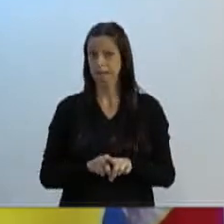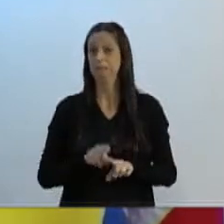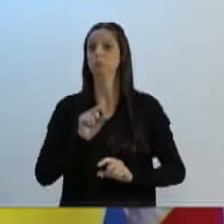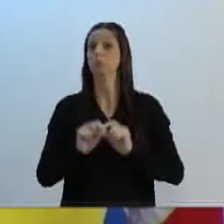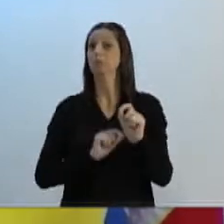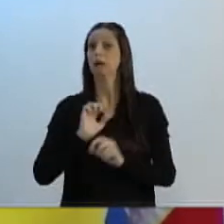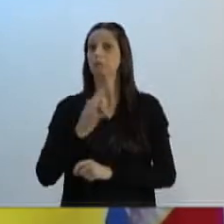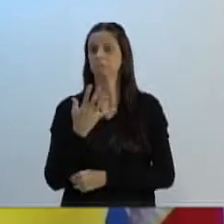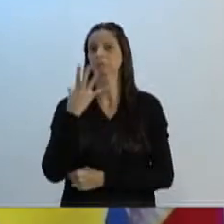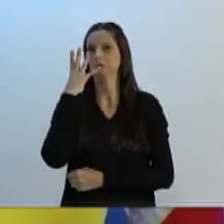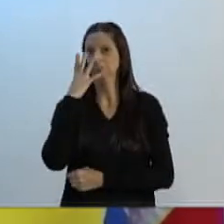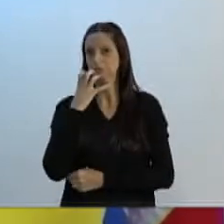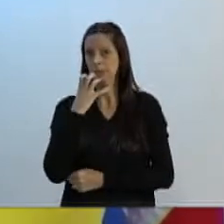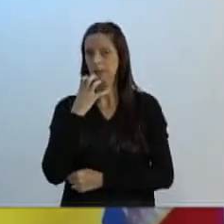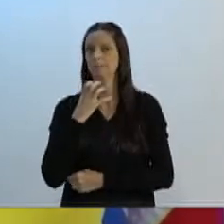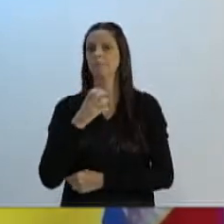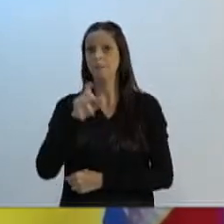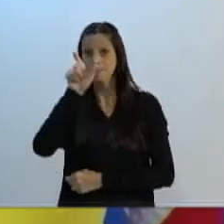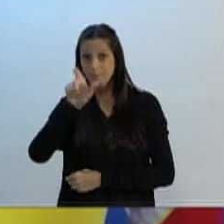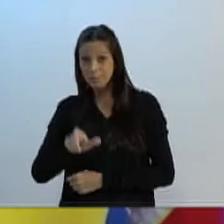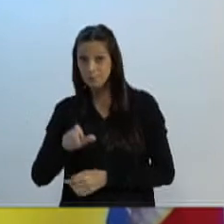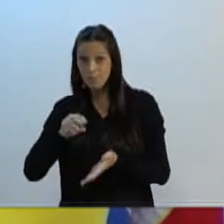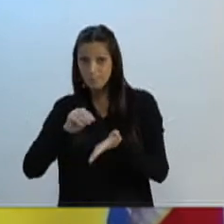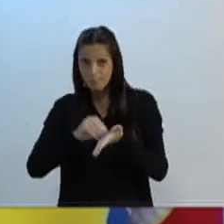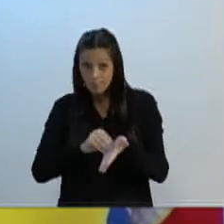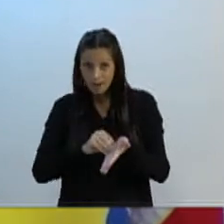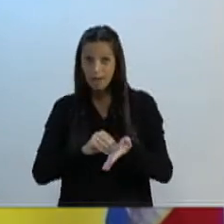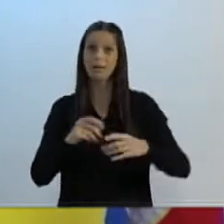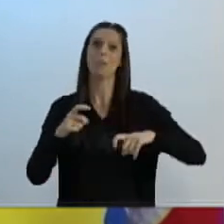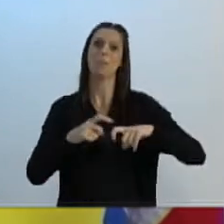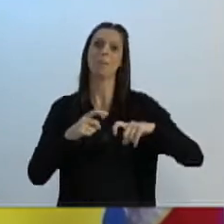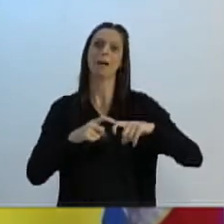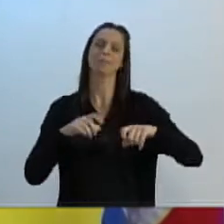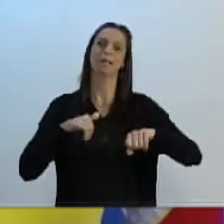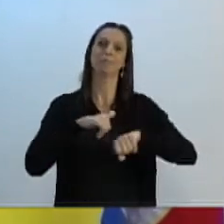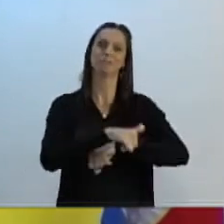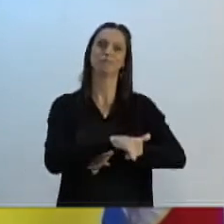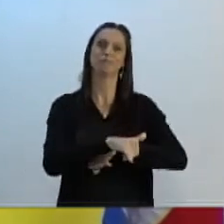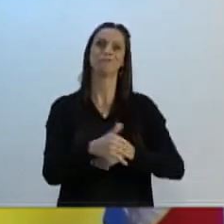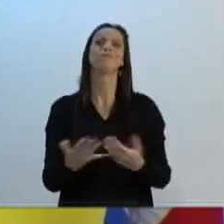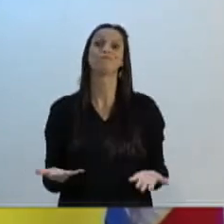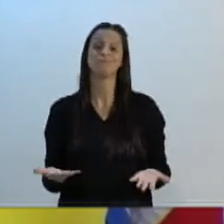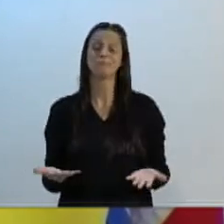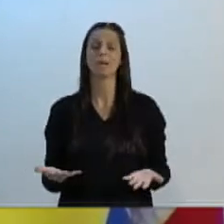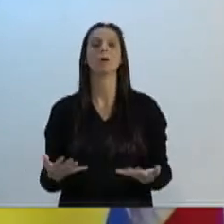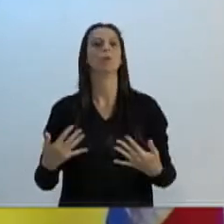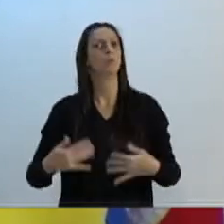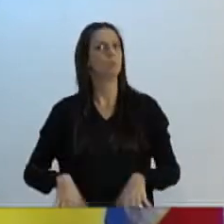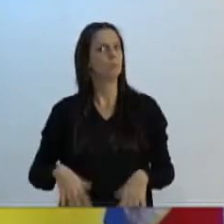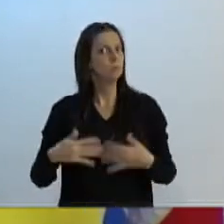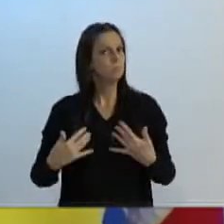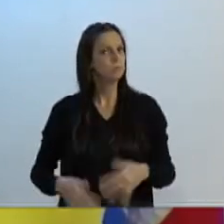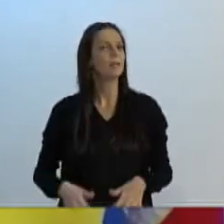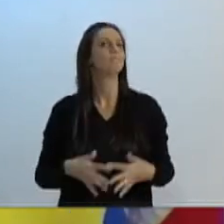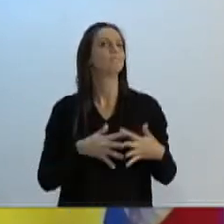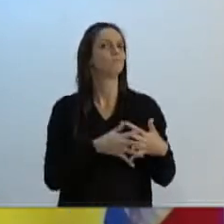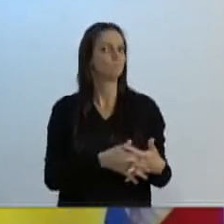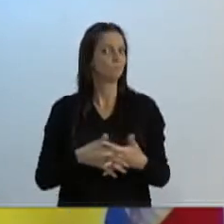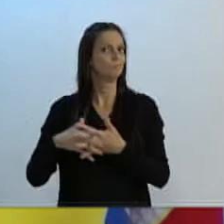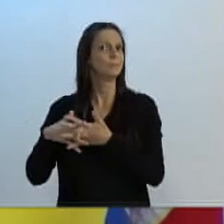comparecimento do usuário usuário acaba marcando a consulta e não indo estudar um transtorno muito grande